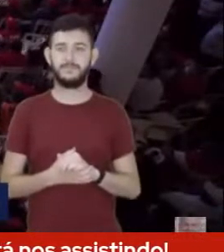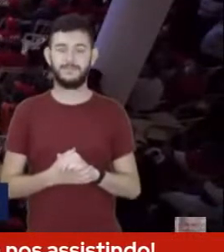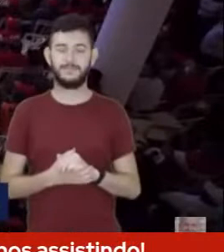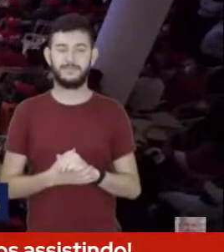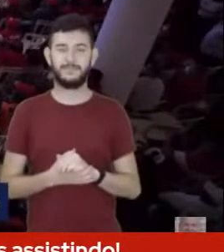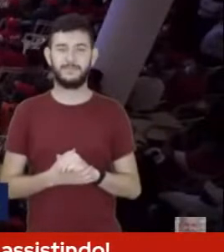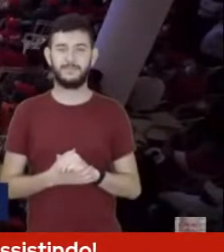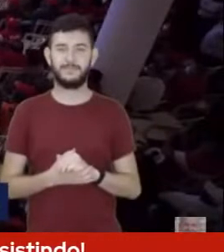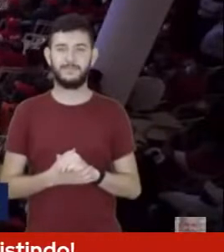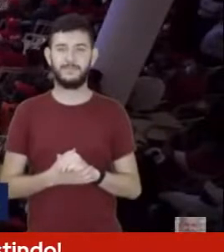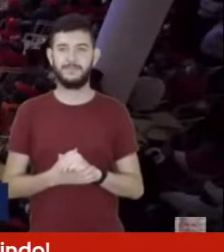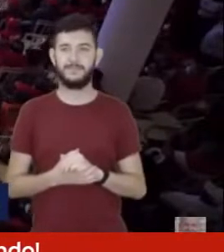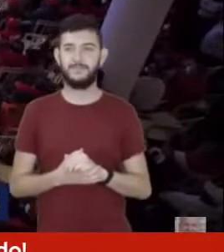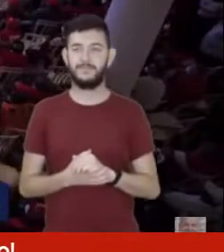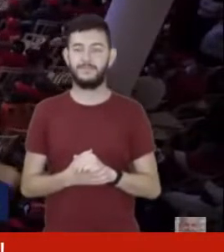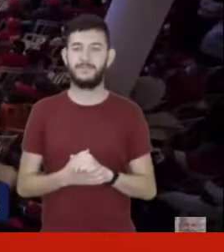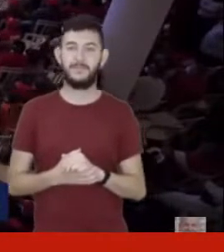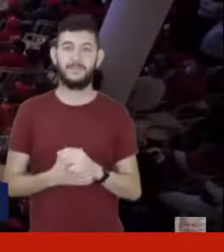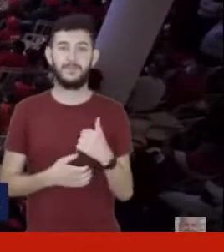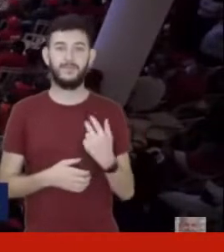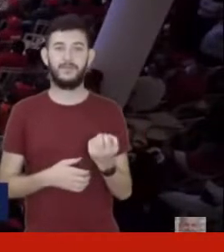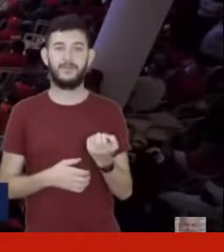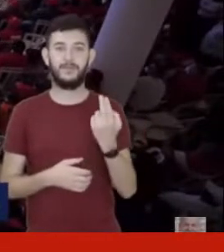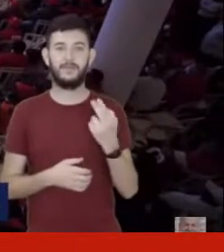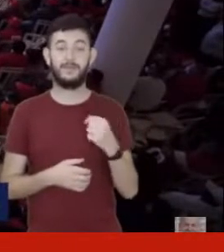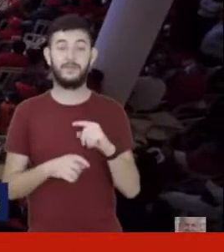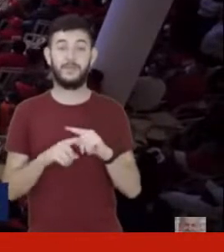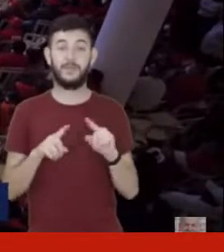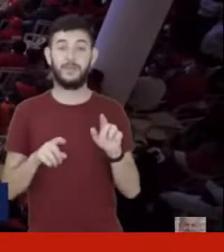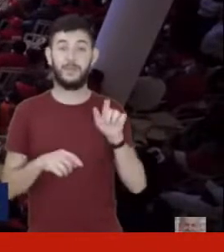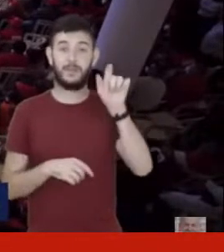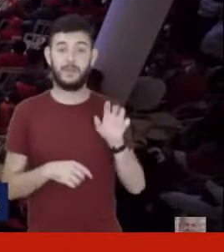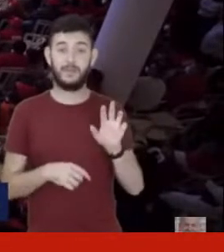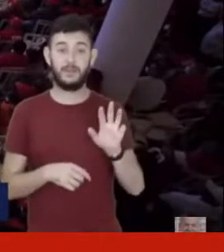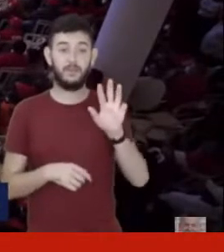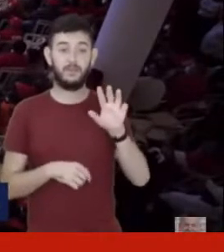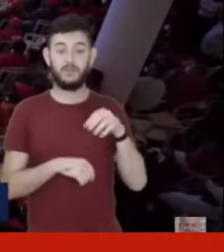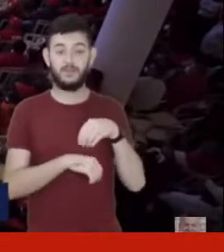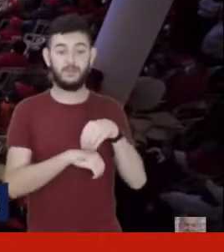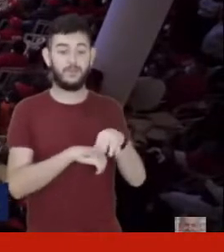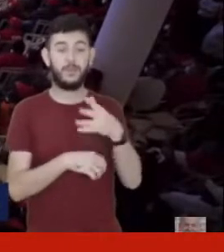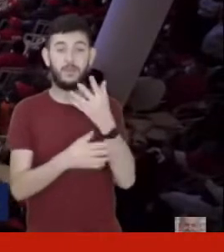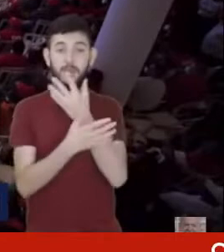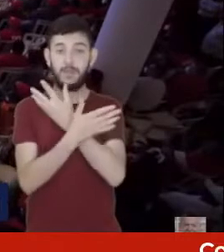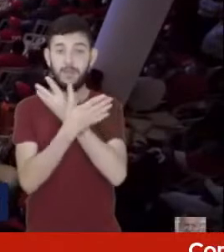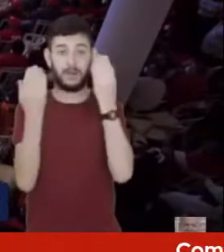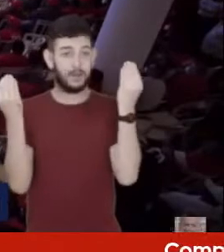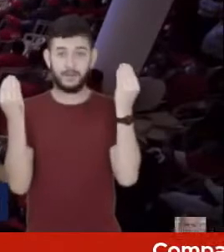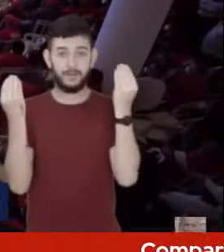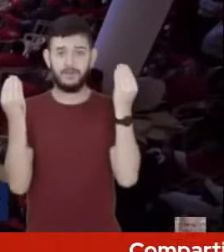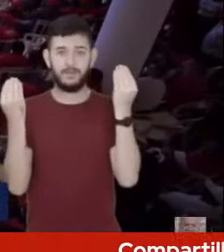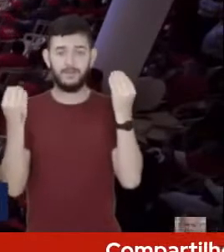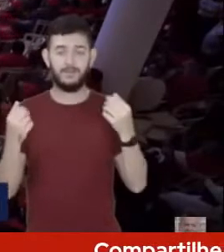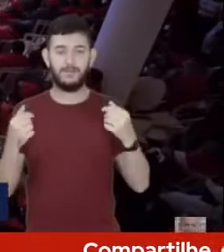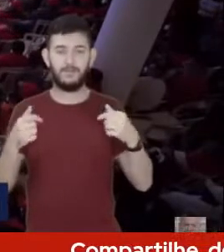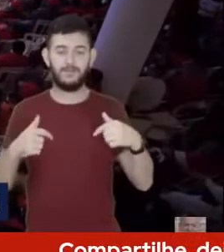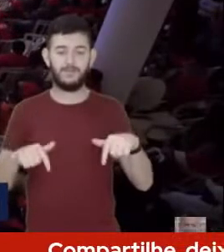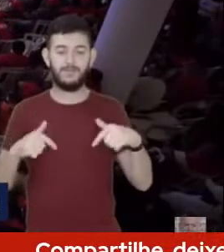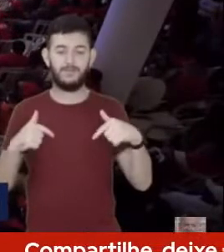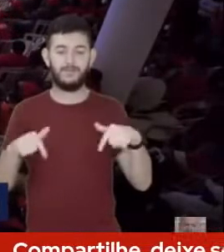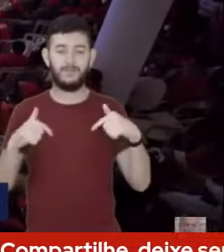Já vou. Eu queria dizer ao Lula, não esquece, mas não esquece do trabalho com a educação e cultura,